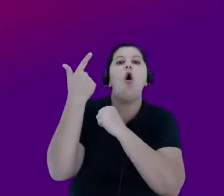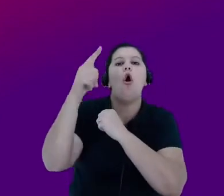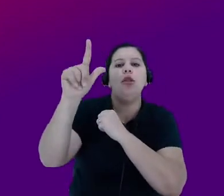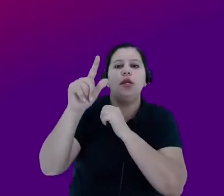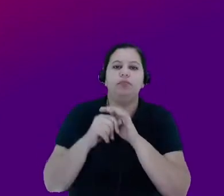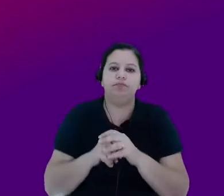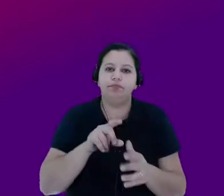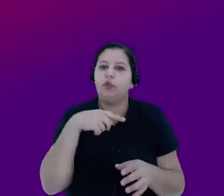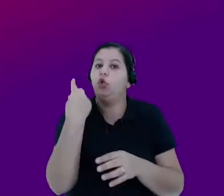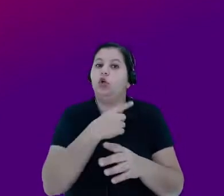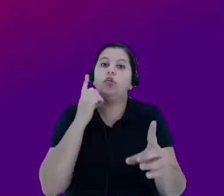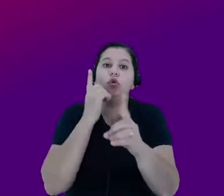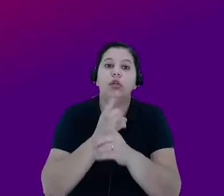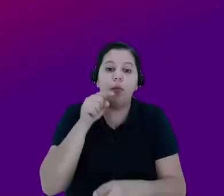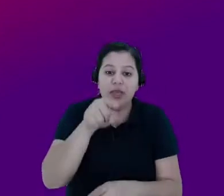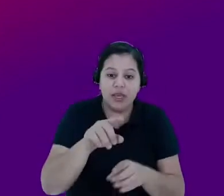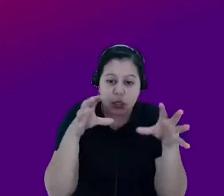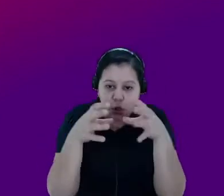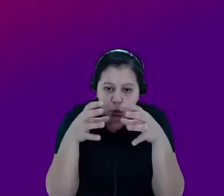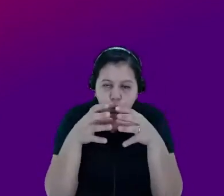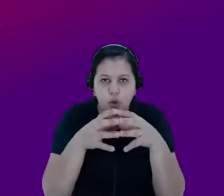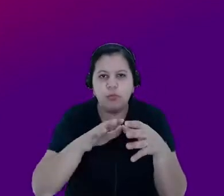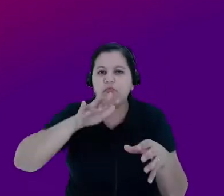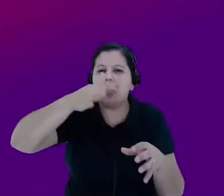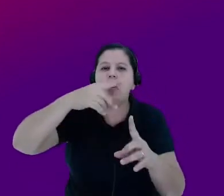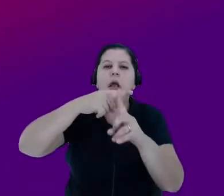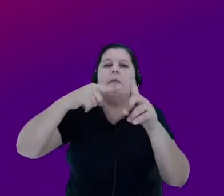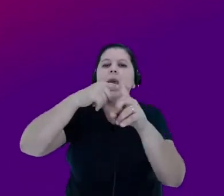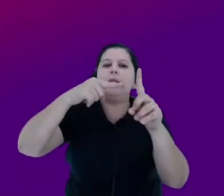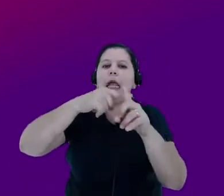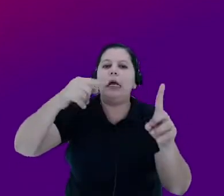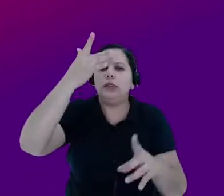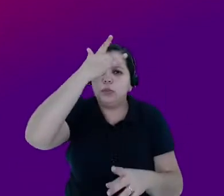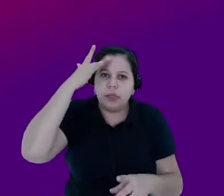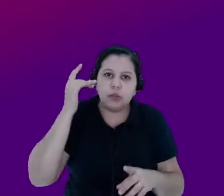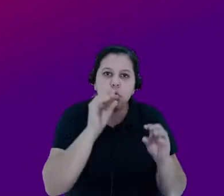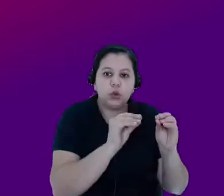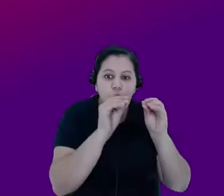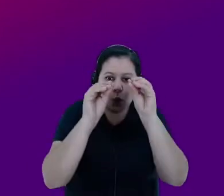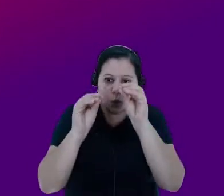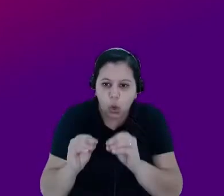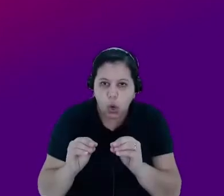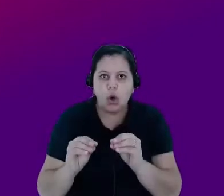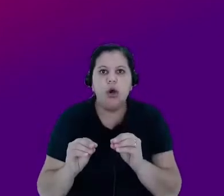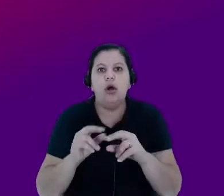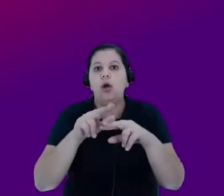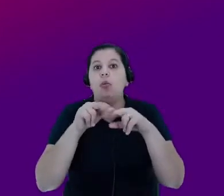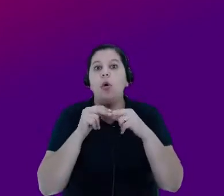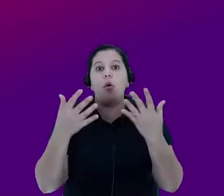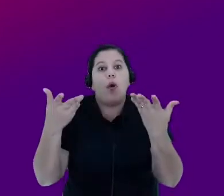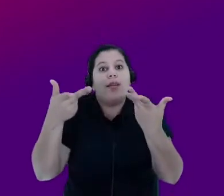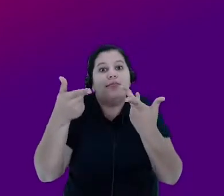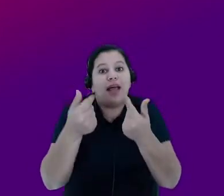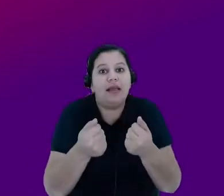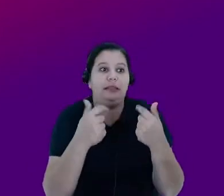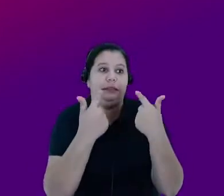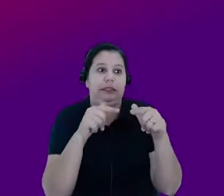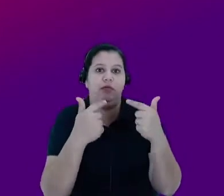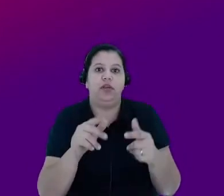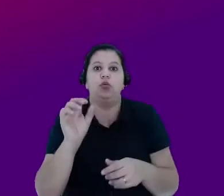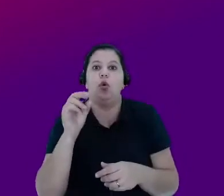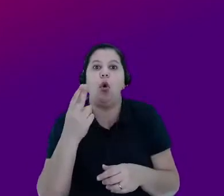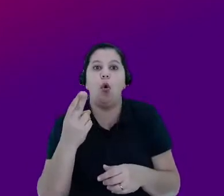nesse grupo, cerca de metade das pessoas trocou de seguradora por qualidade de serviço ou qualidade no